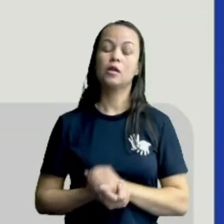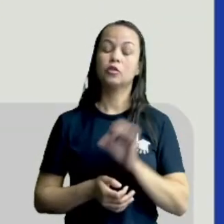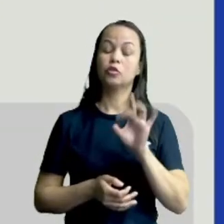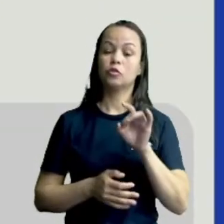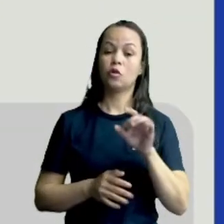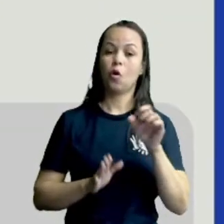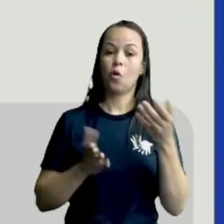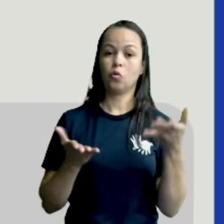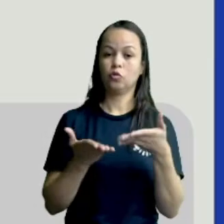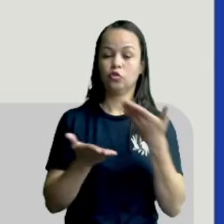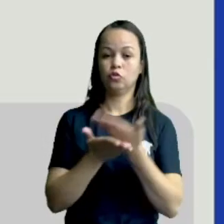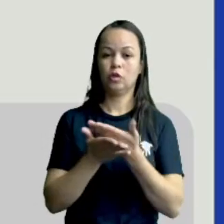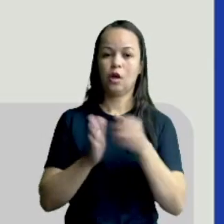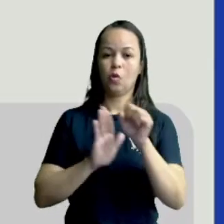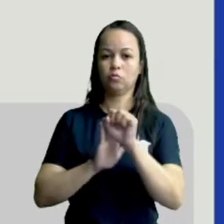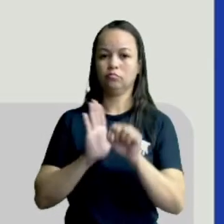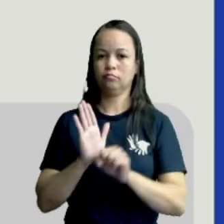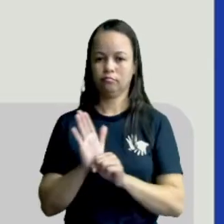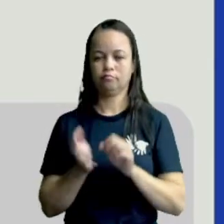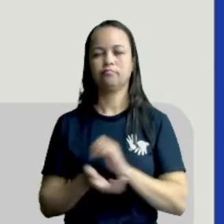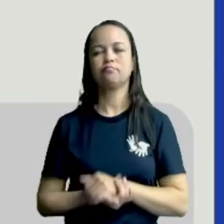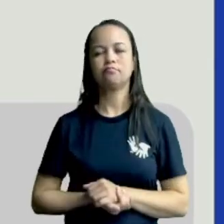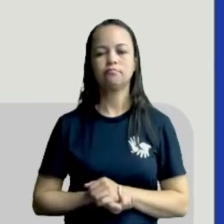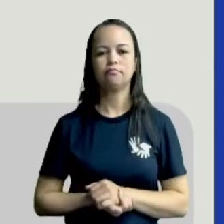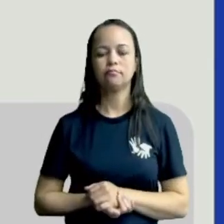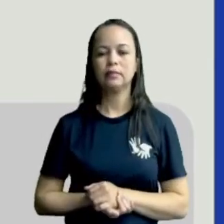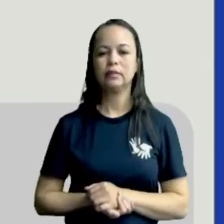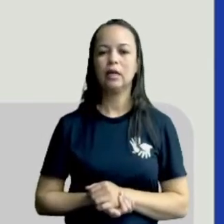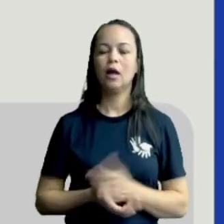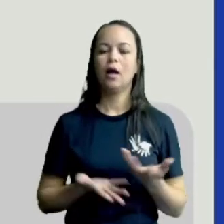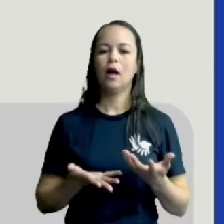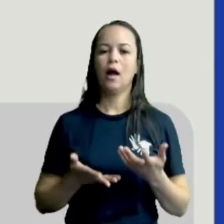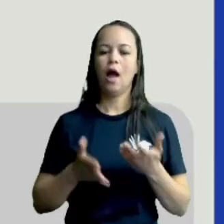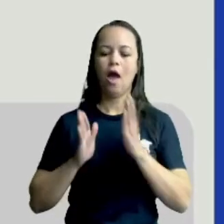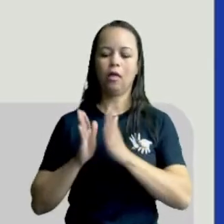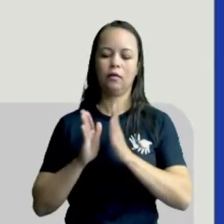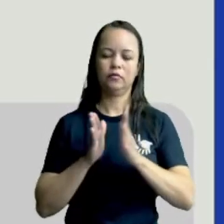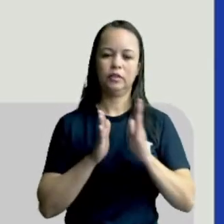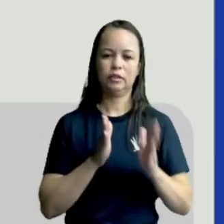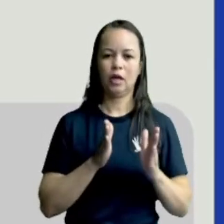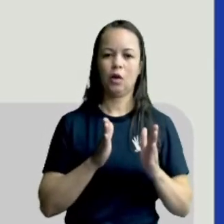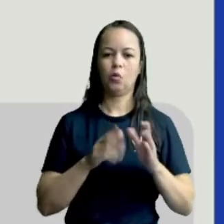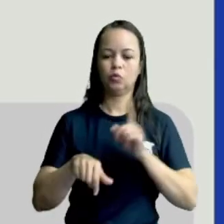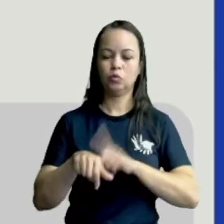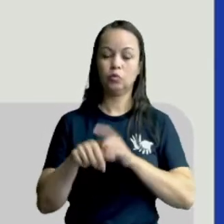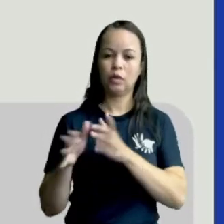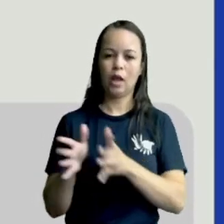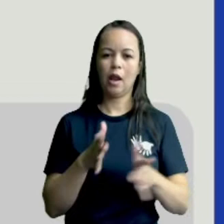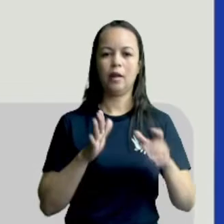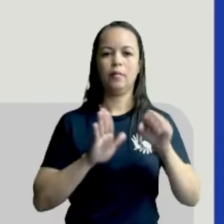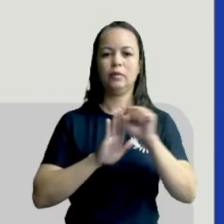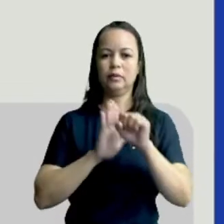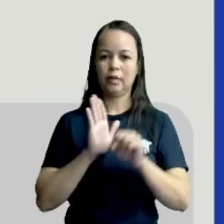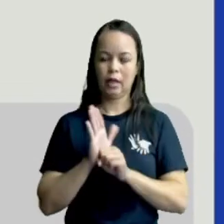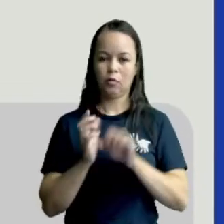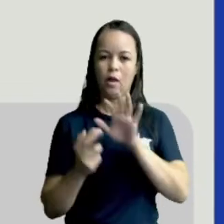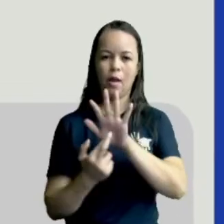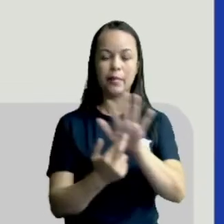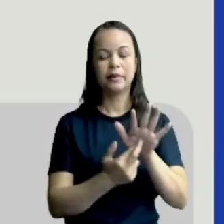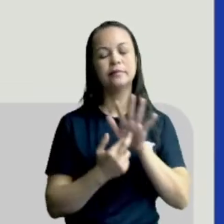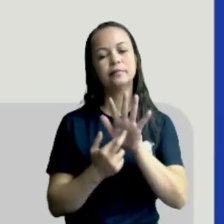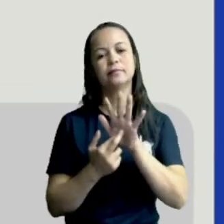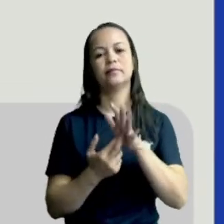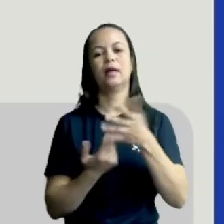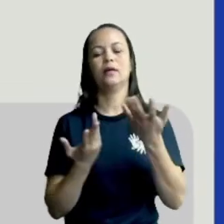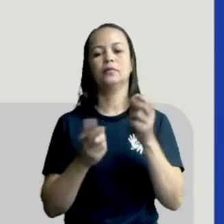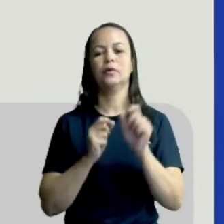Então, presta bem atenção. A divisão do tempo em séculos é representada em algarismos romanos e